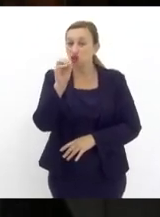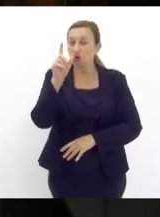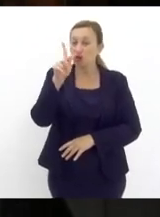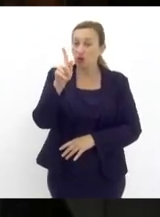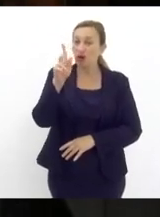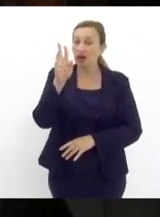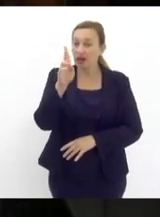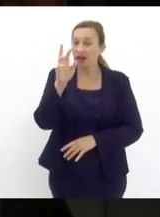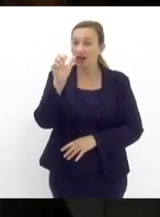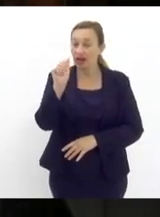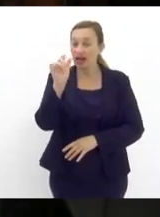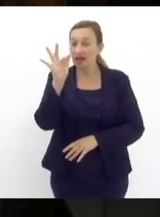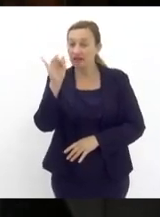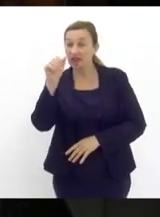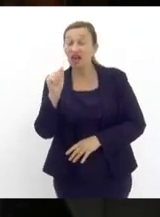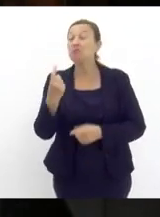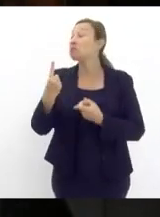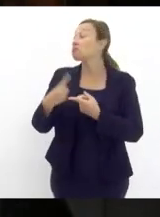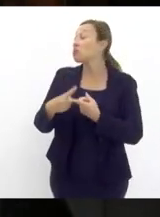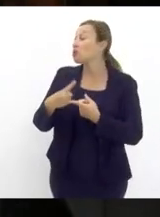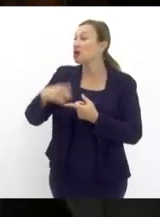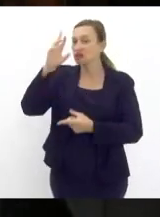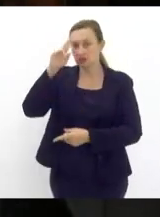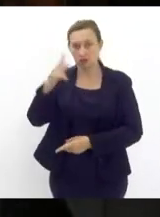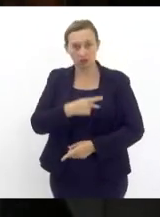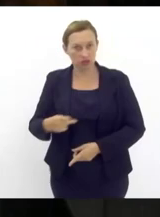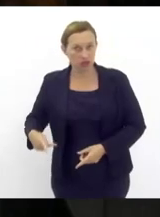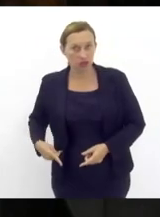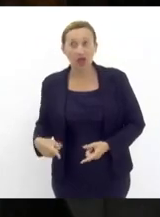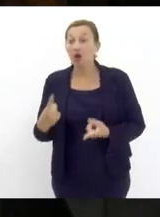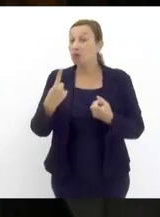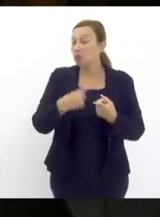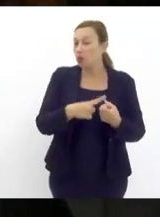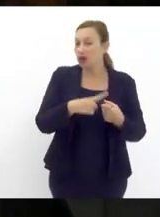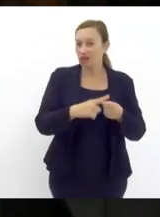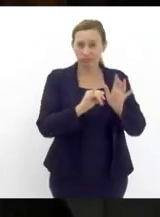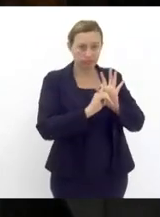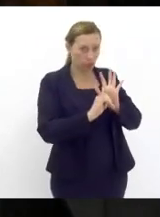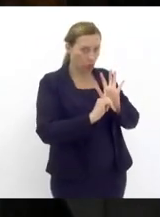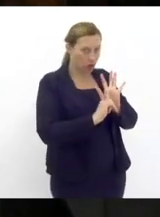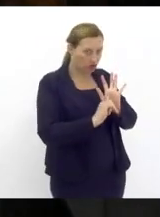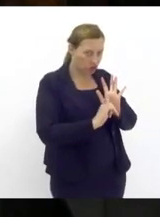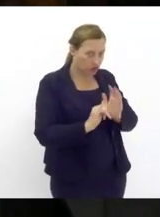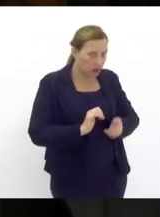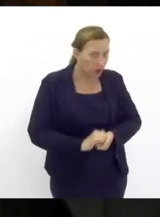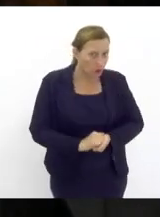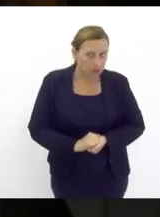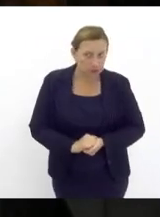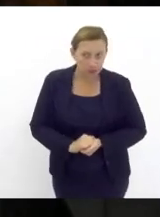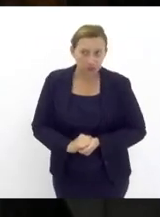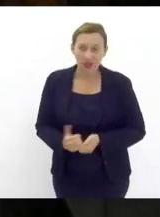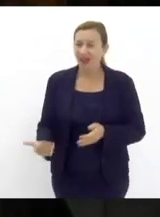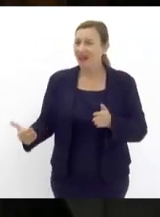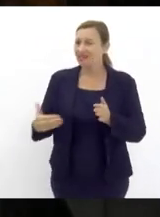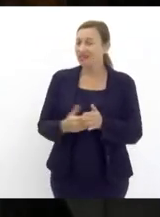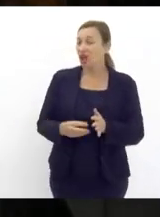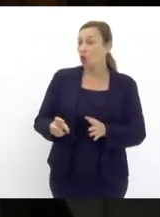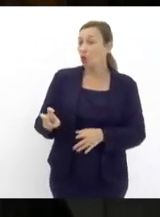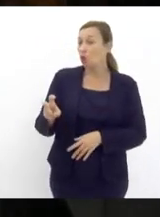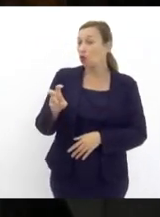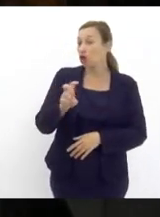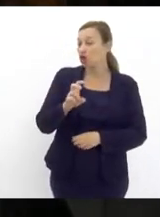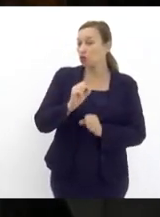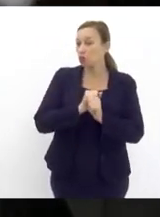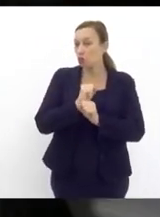E por que a senhora presidente porque no edital até o quinto ano